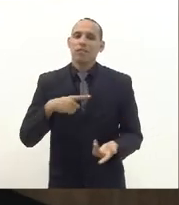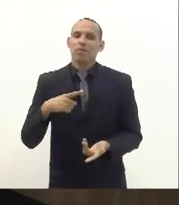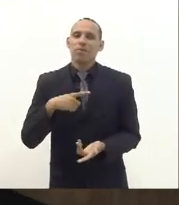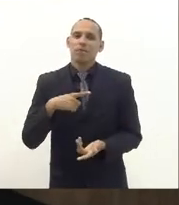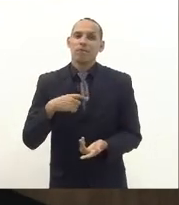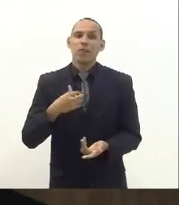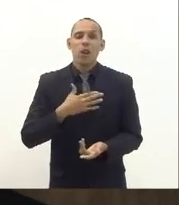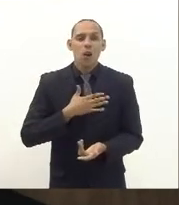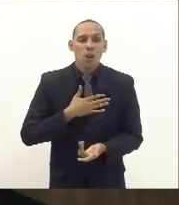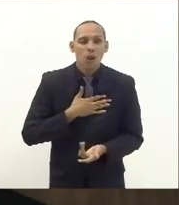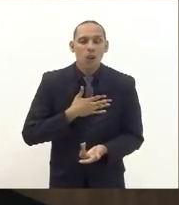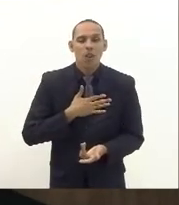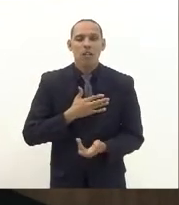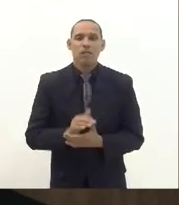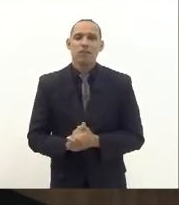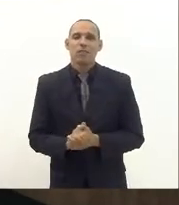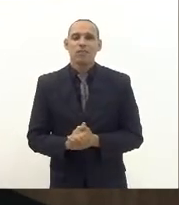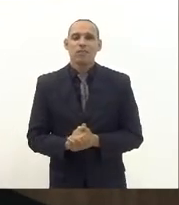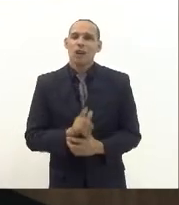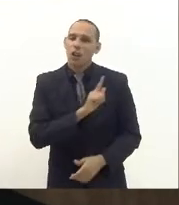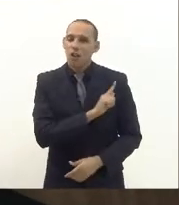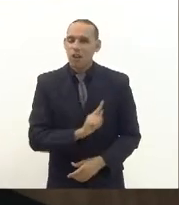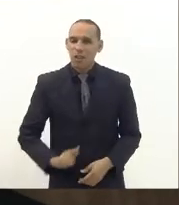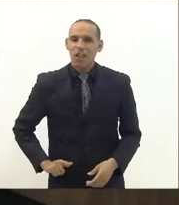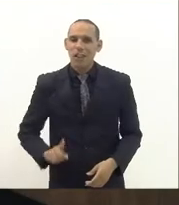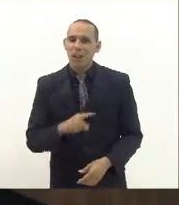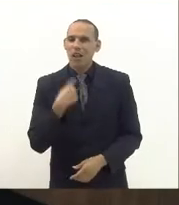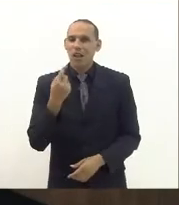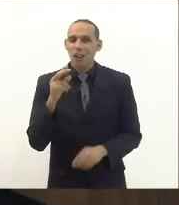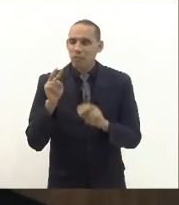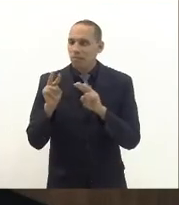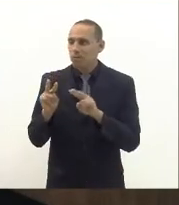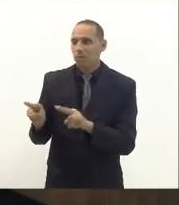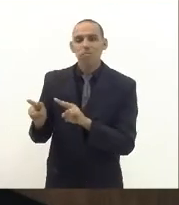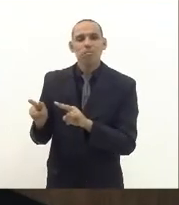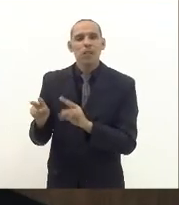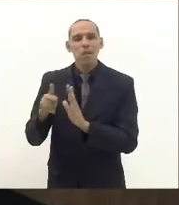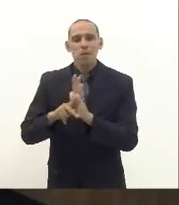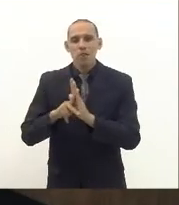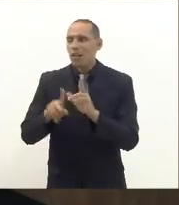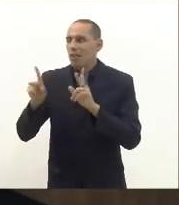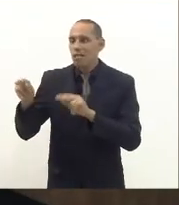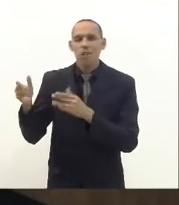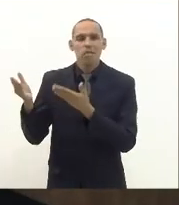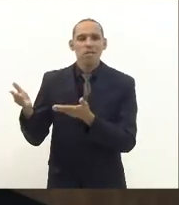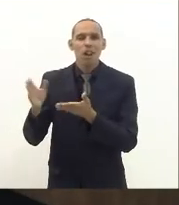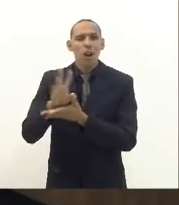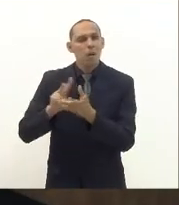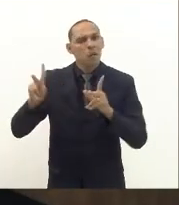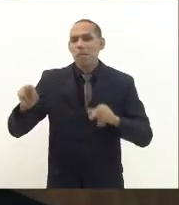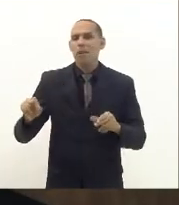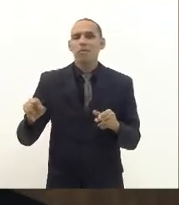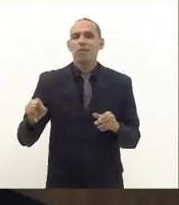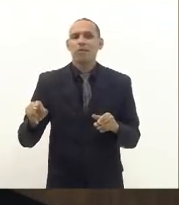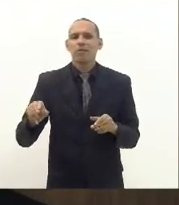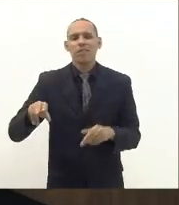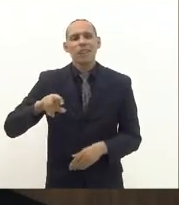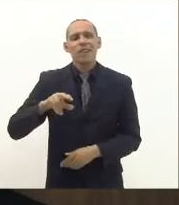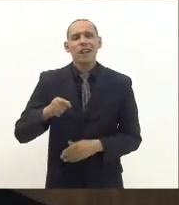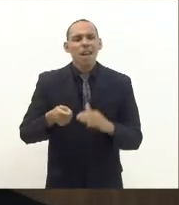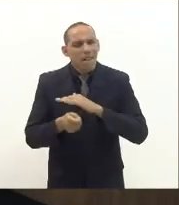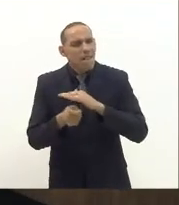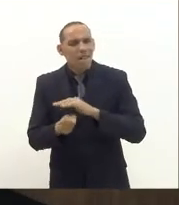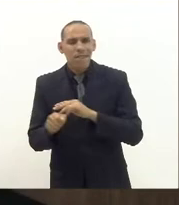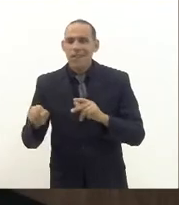aí eu gostaria que o nosso Governador olhasse para projeto de como esse e replikas em investir